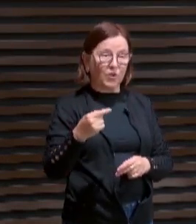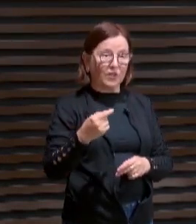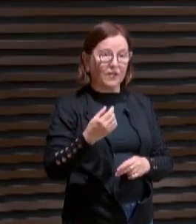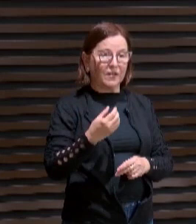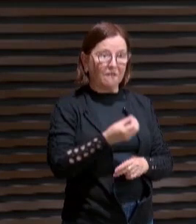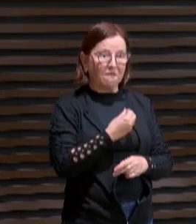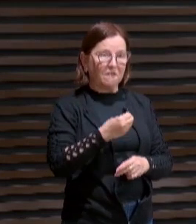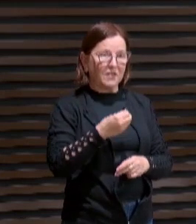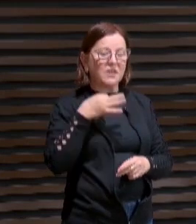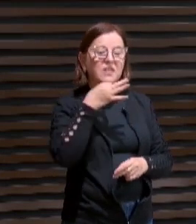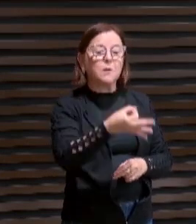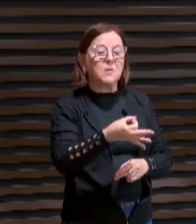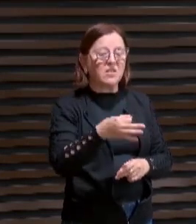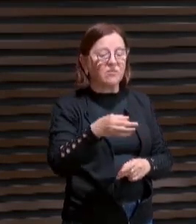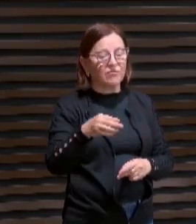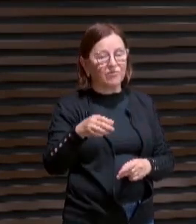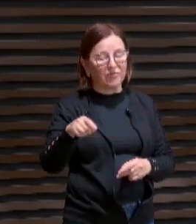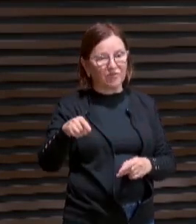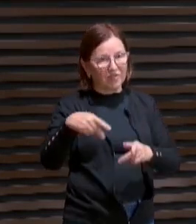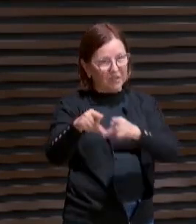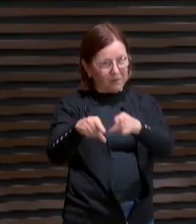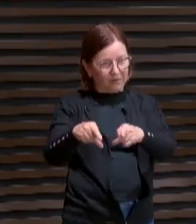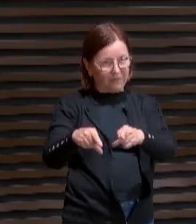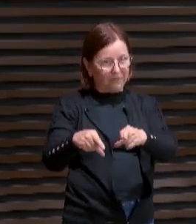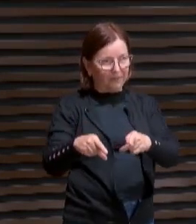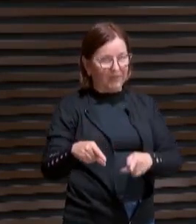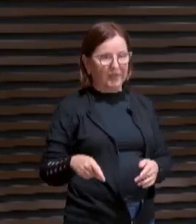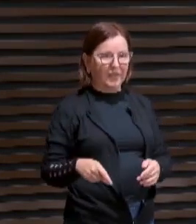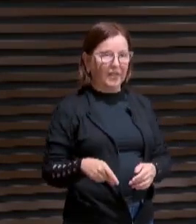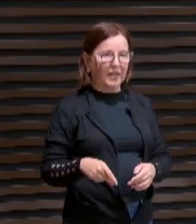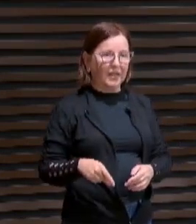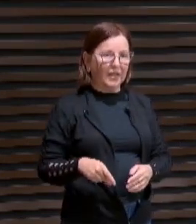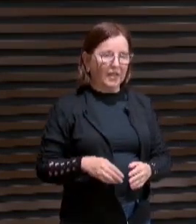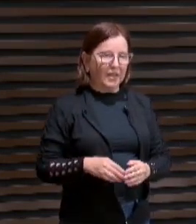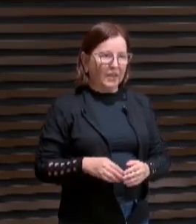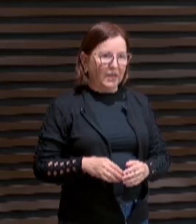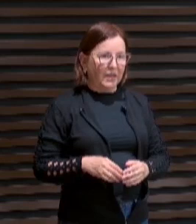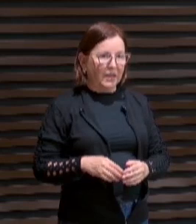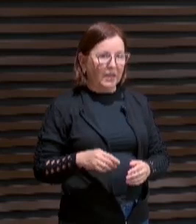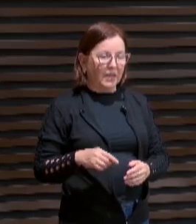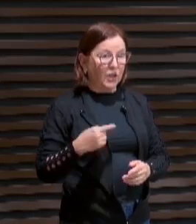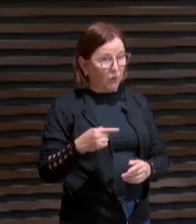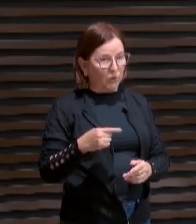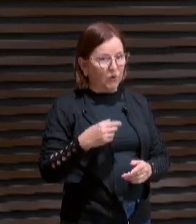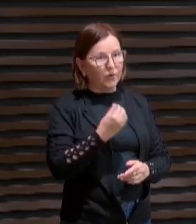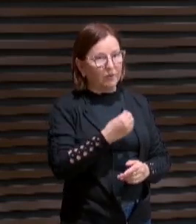E teonomia são aqueles que vivem da lei e da opinião de